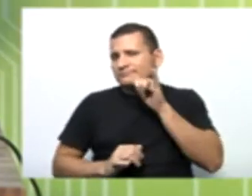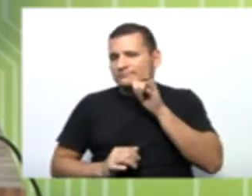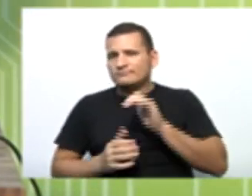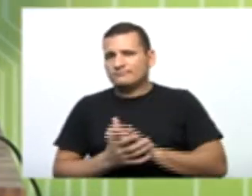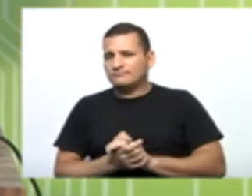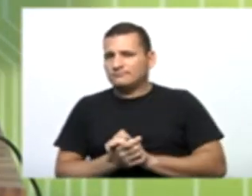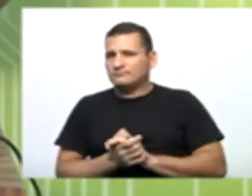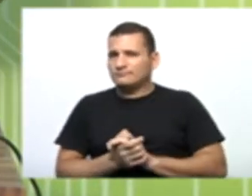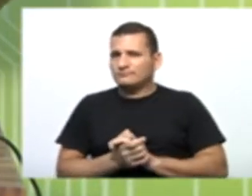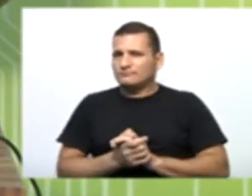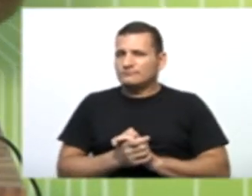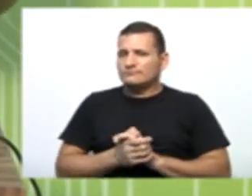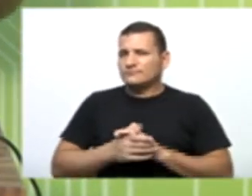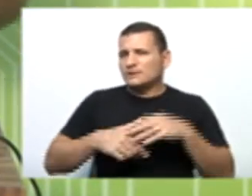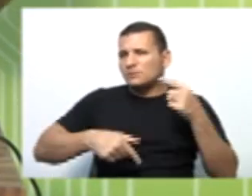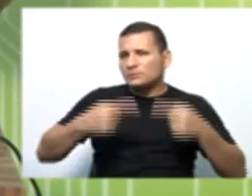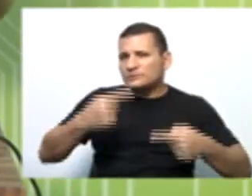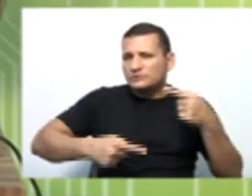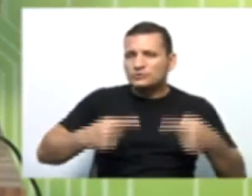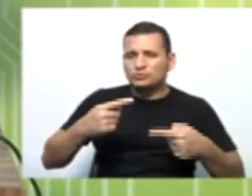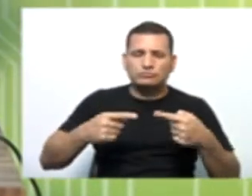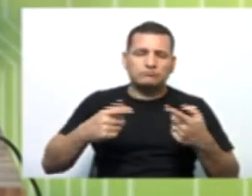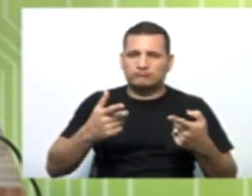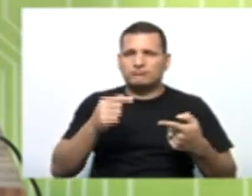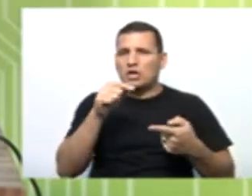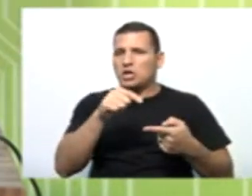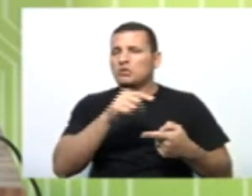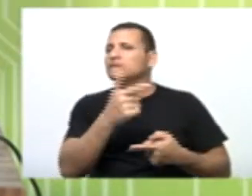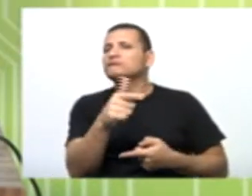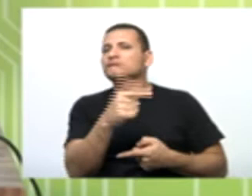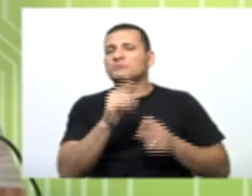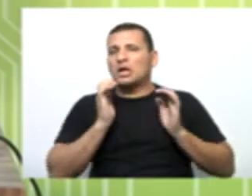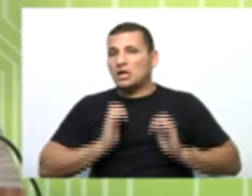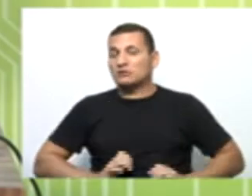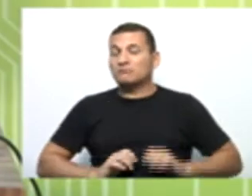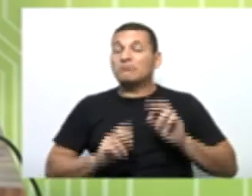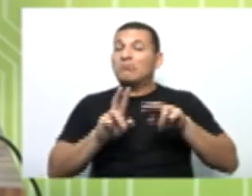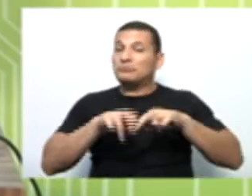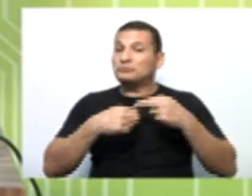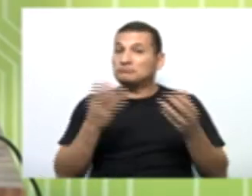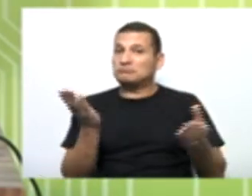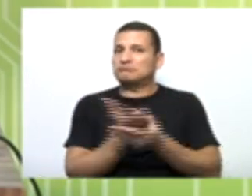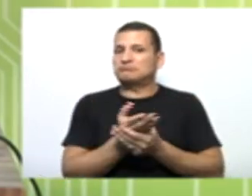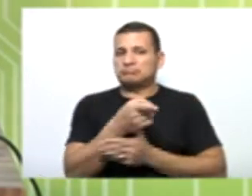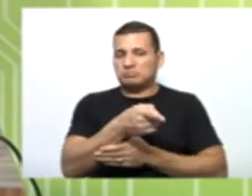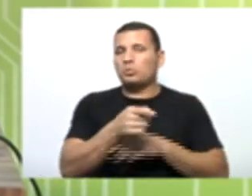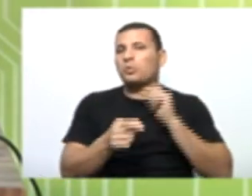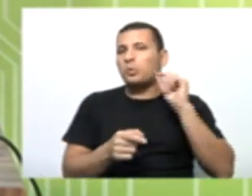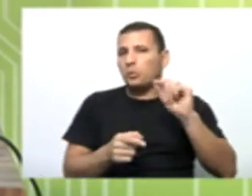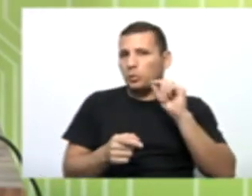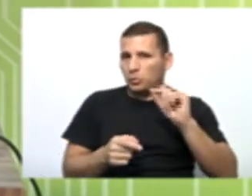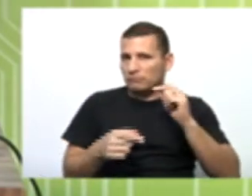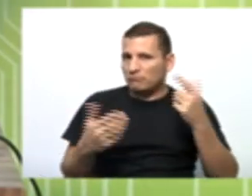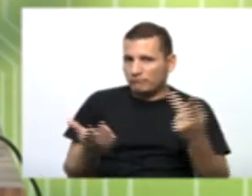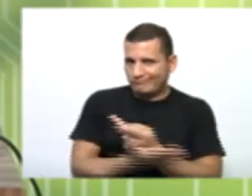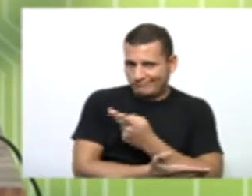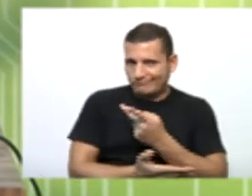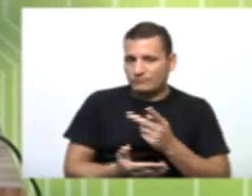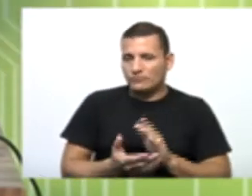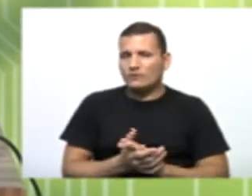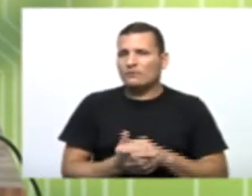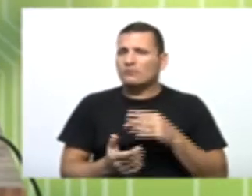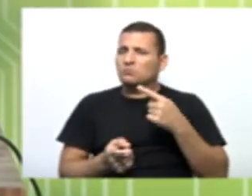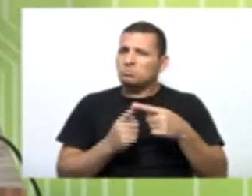político, deputado federal de Brasília não foi ético e por isso está respondendo um processo. Ou que um